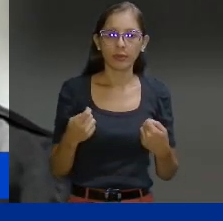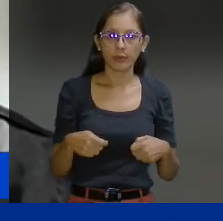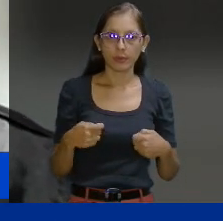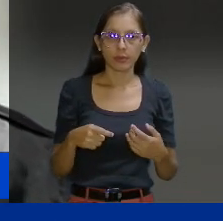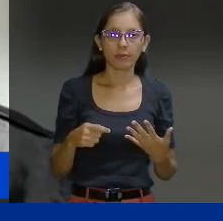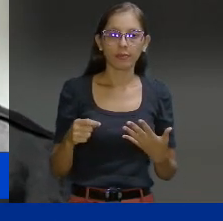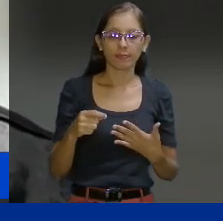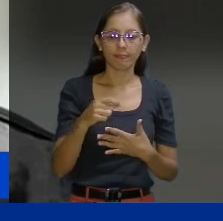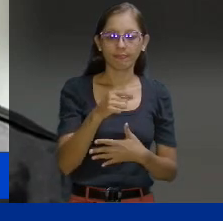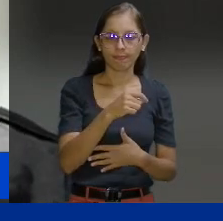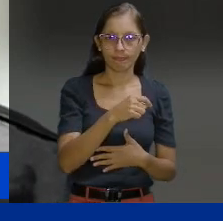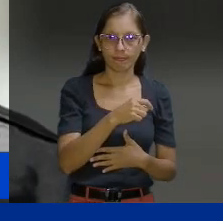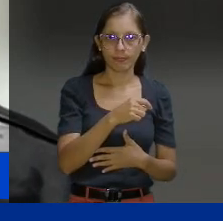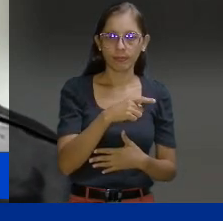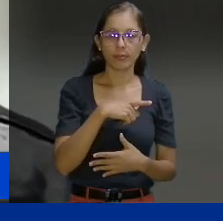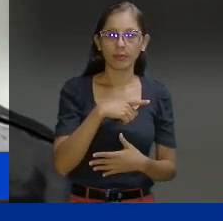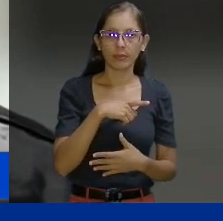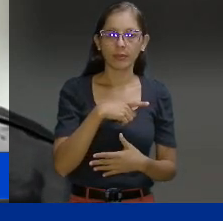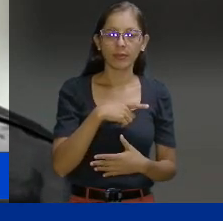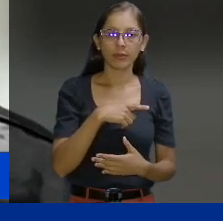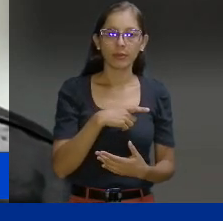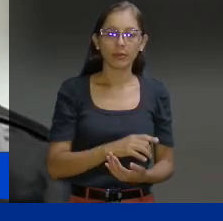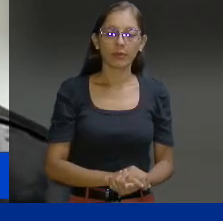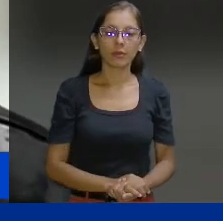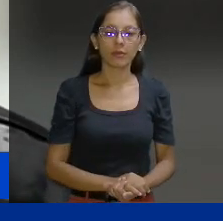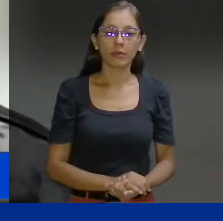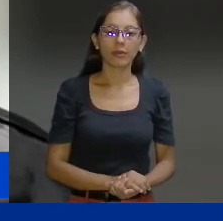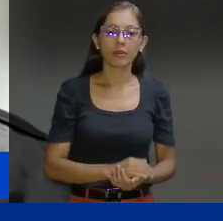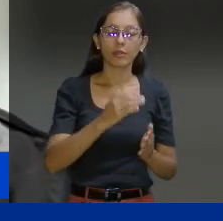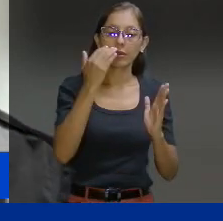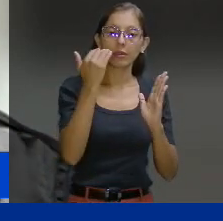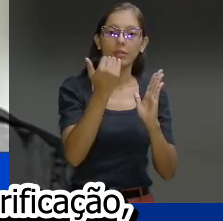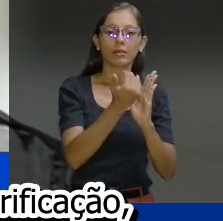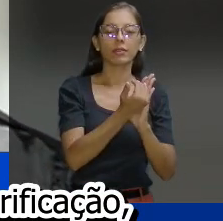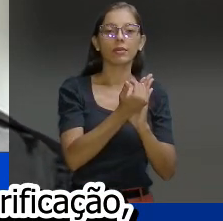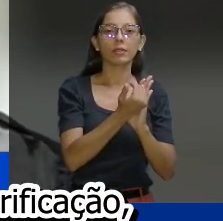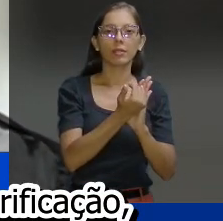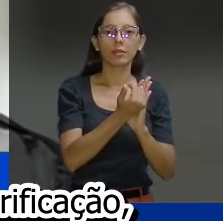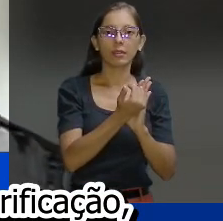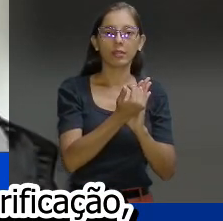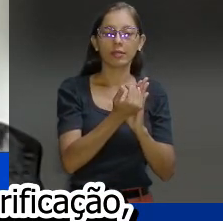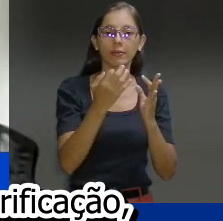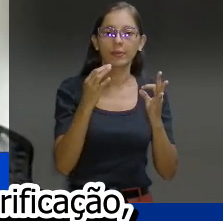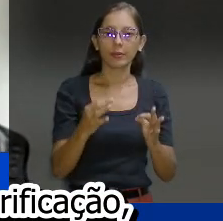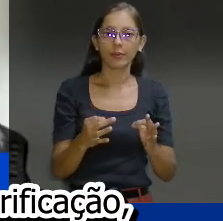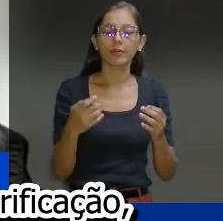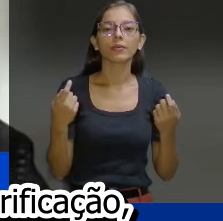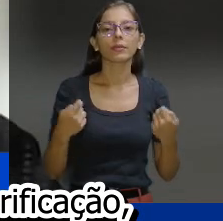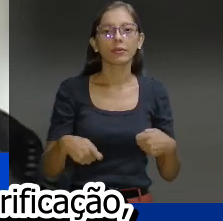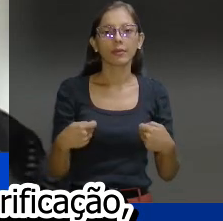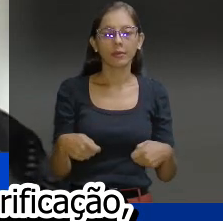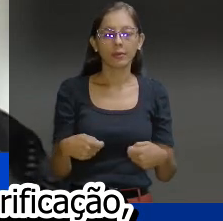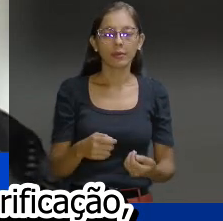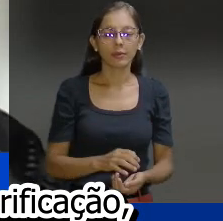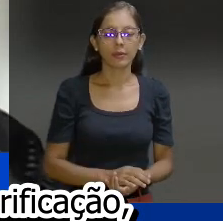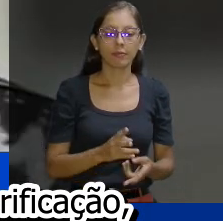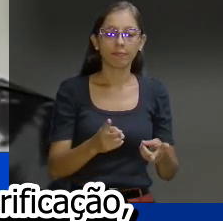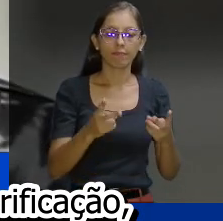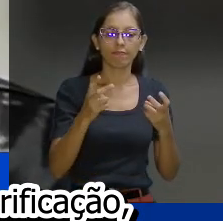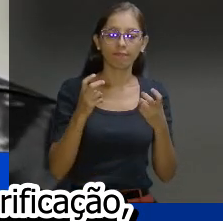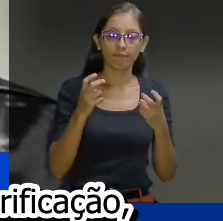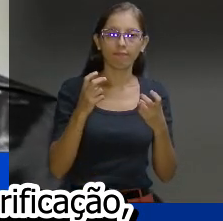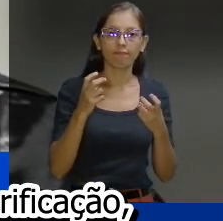7 julgados do Tribunal Superior Eleitoral assim o determinam. Então, ele tem que se ater e verificar